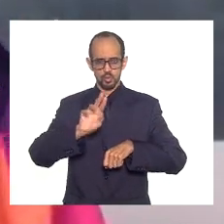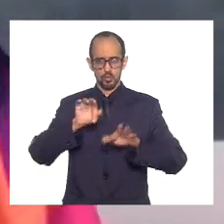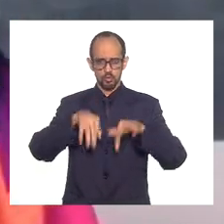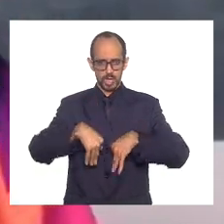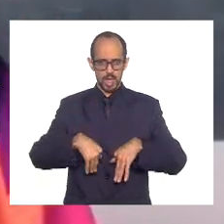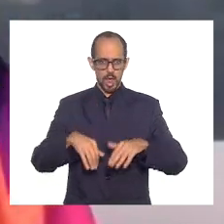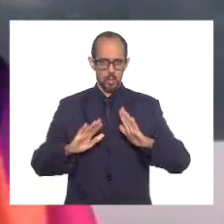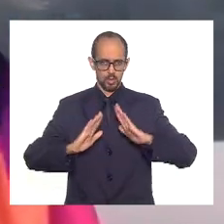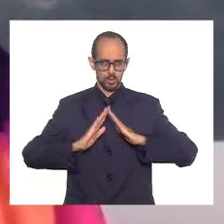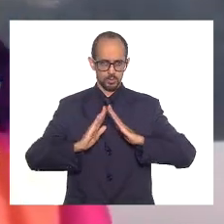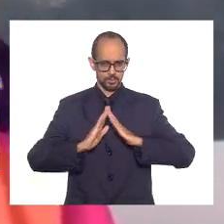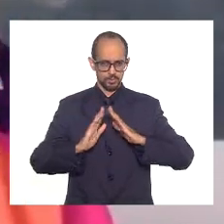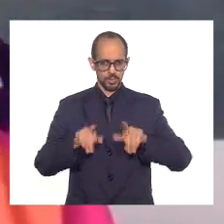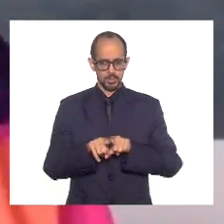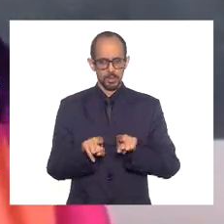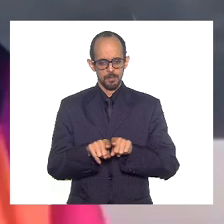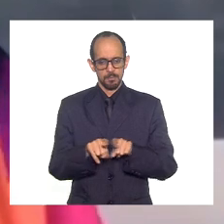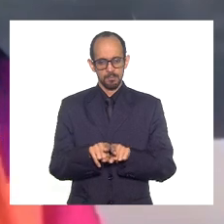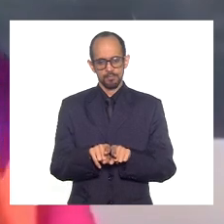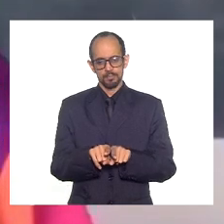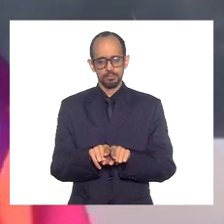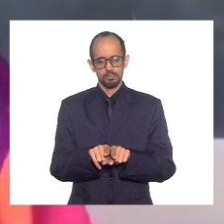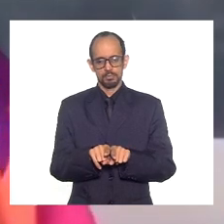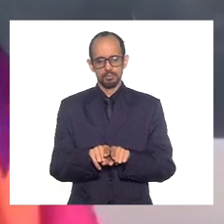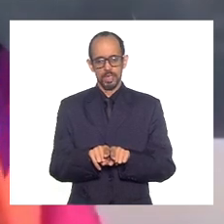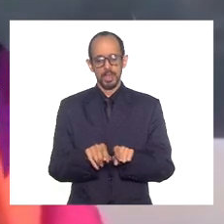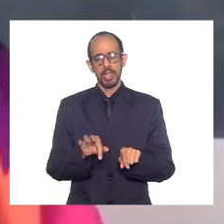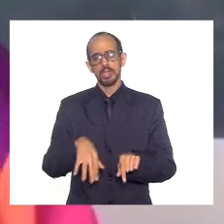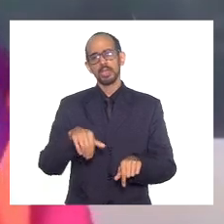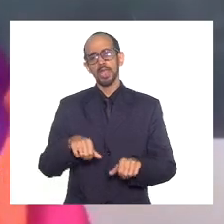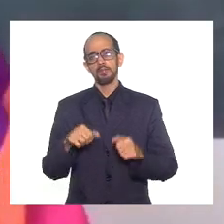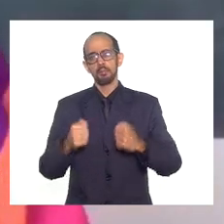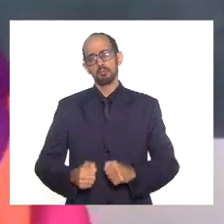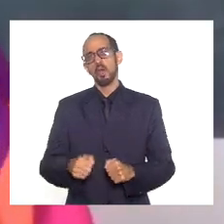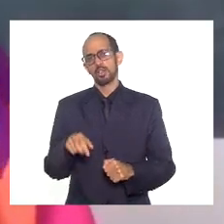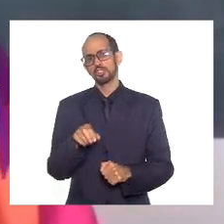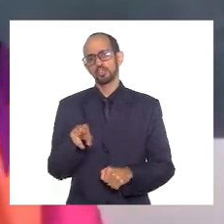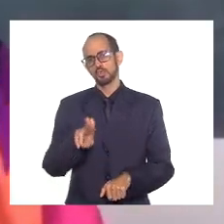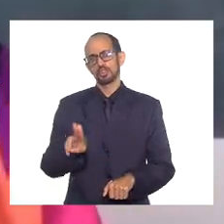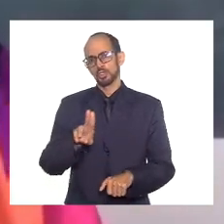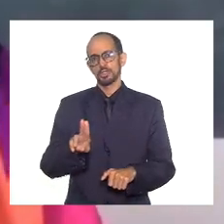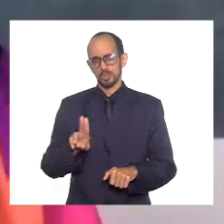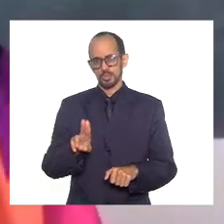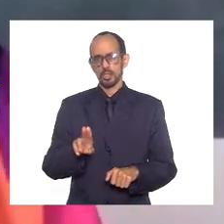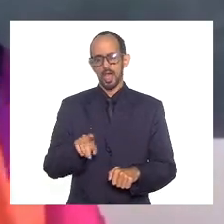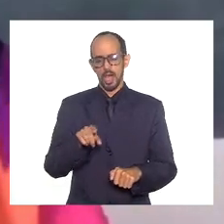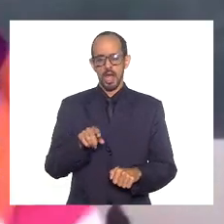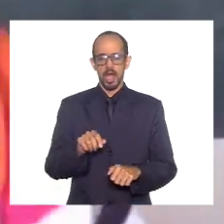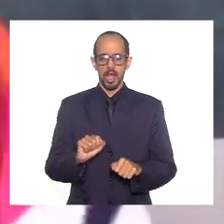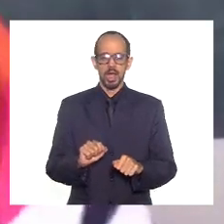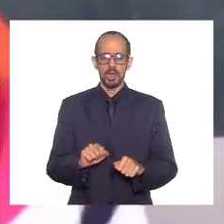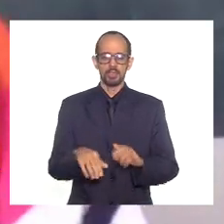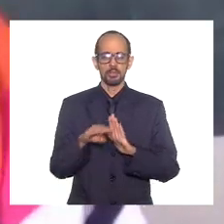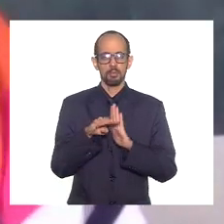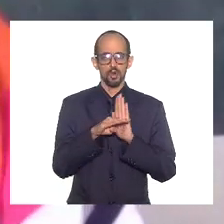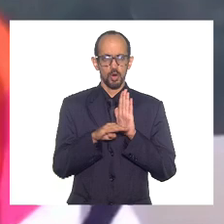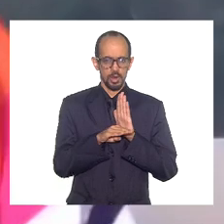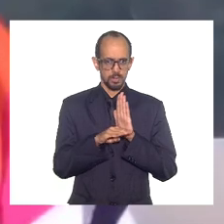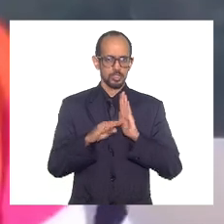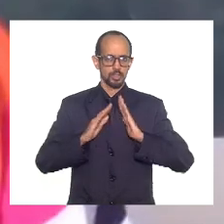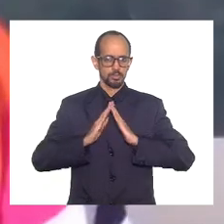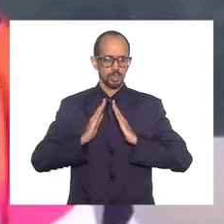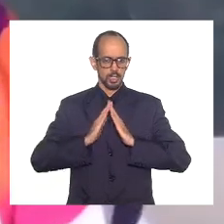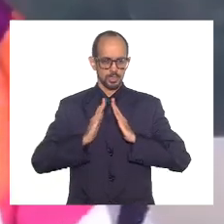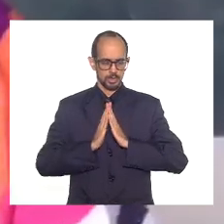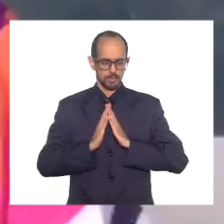imóvel e também sobre a abrangência, quem poderia ser beneficiado por esse, por assim dizer, programa de habitação, né, que traz